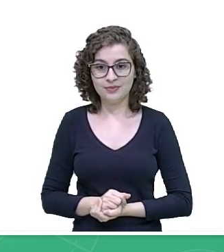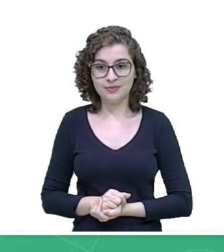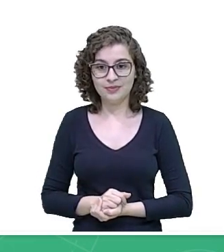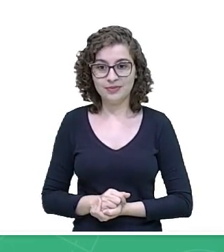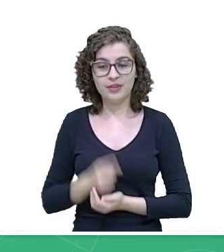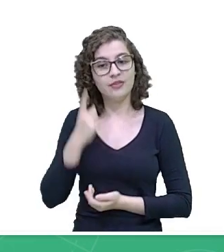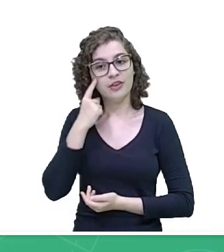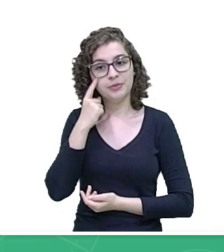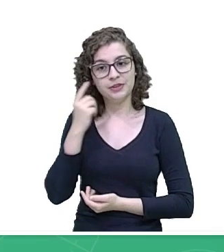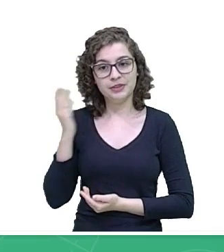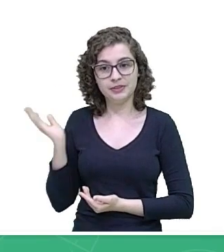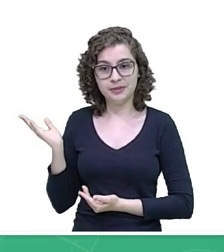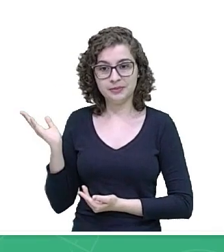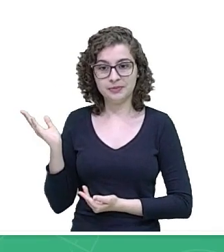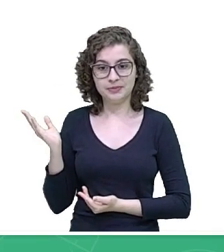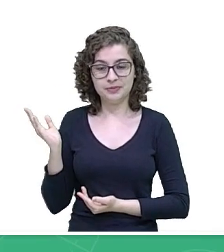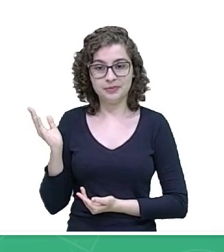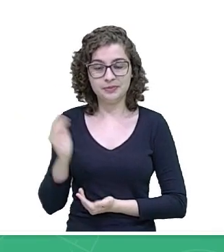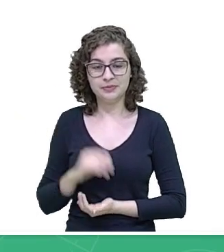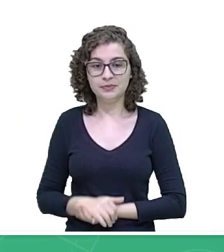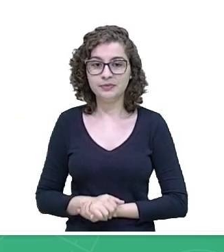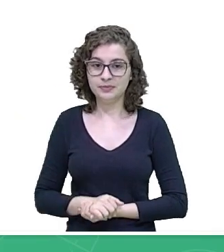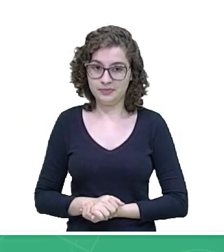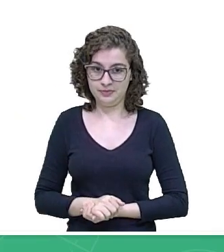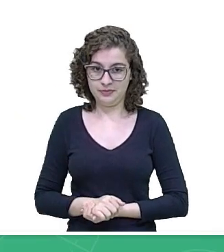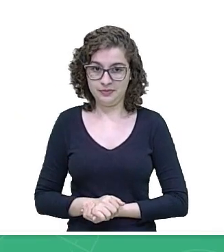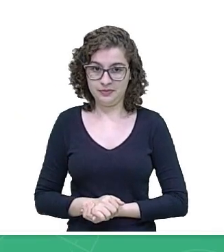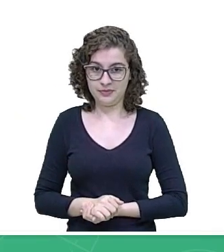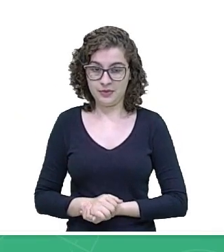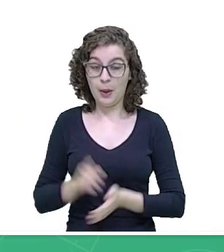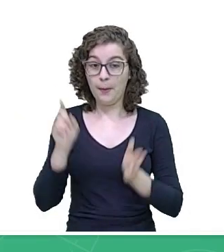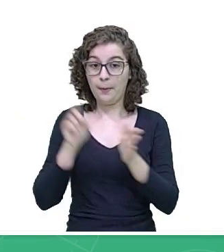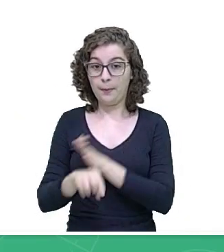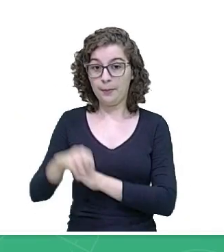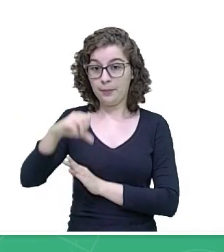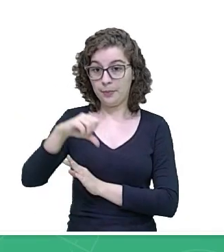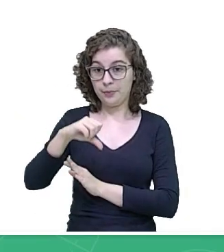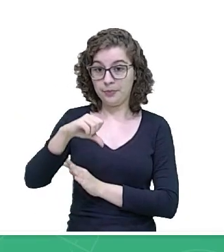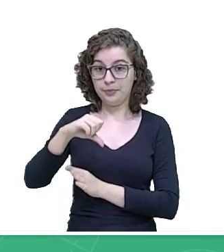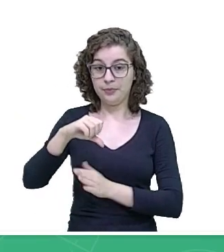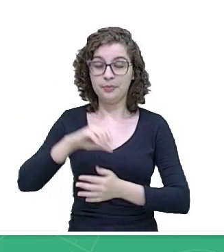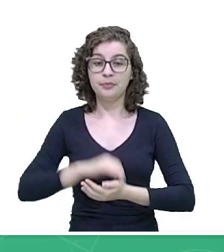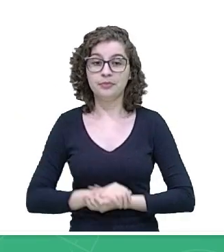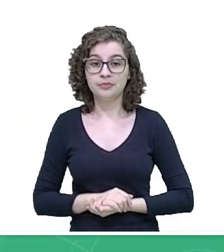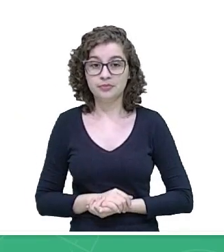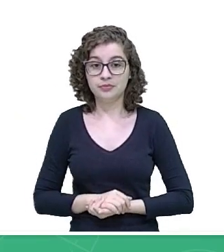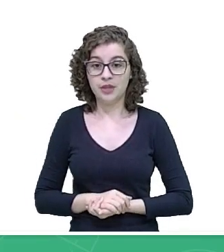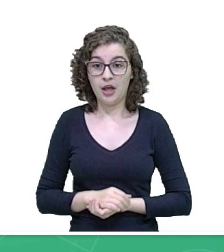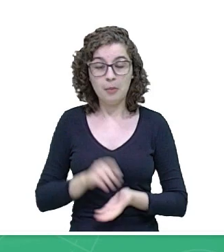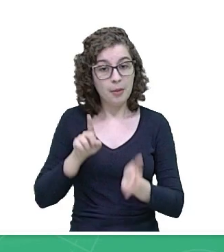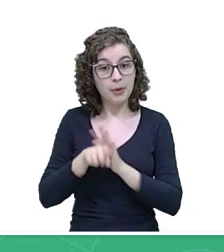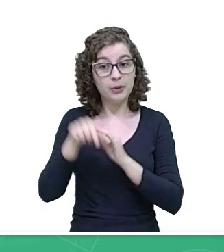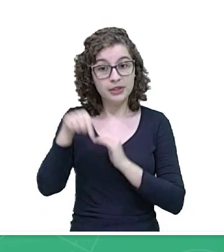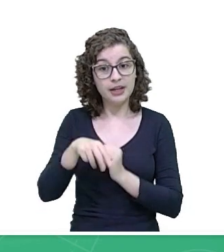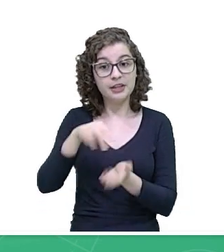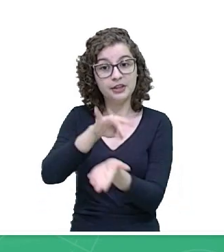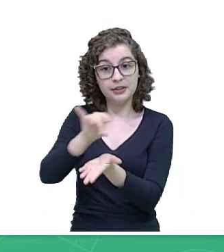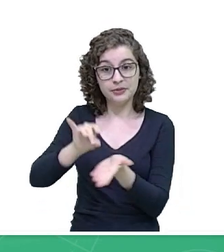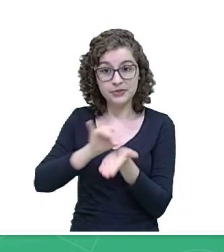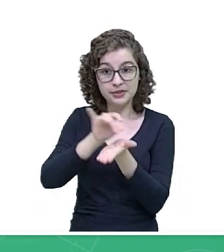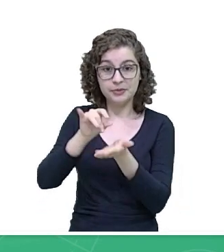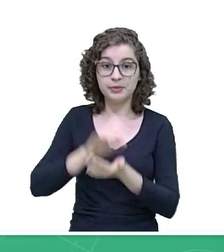na nossa questão? Muito bem, é a nossa nona questão, uma questão daqui do Centro de Mídias, não é? Olha aí,